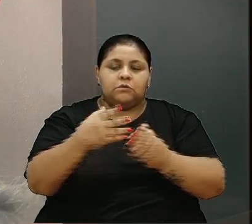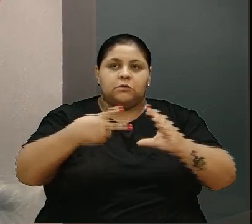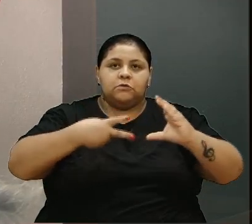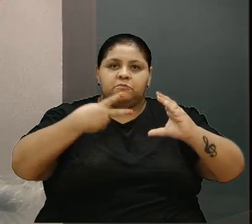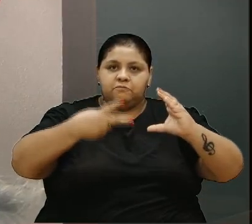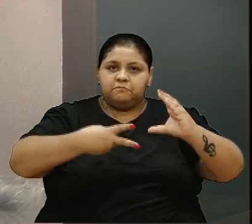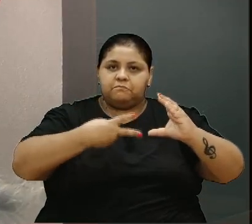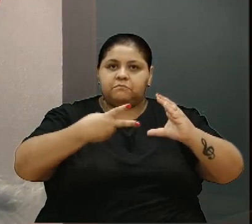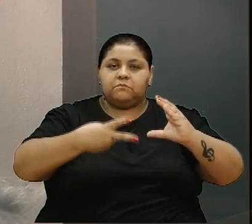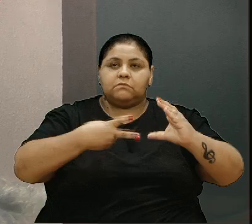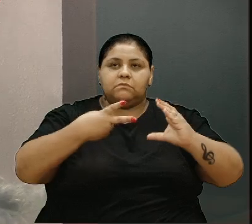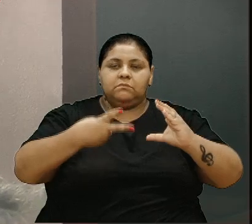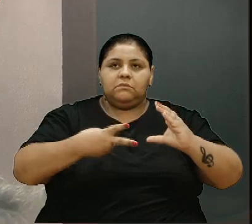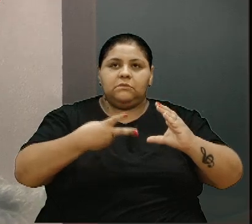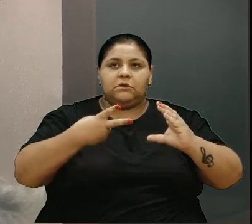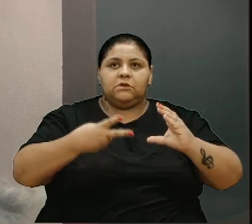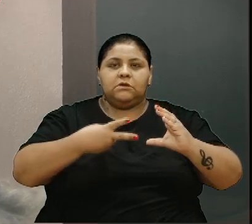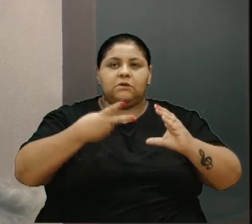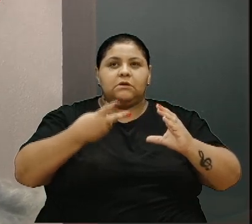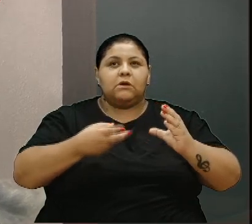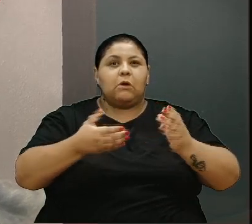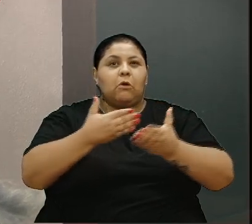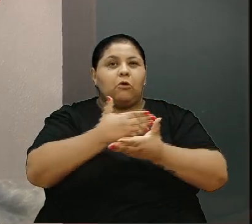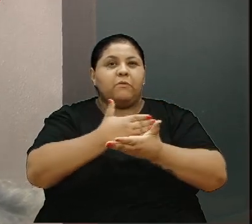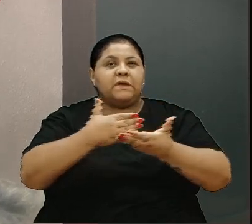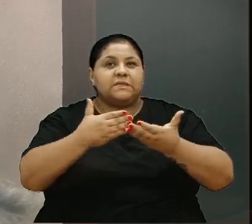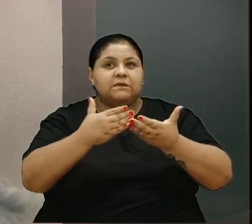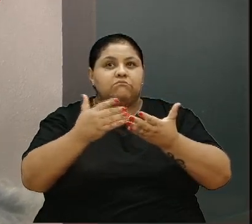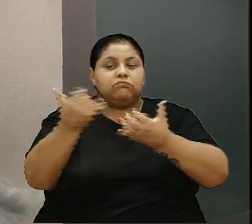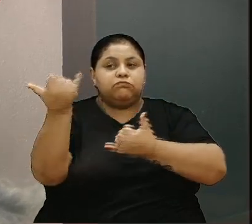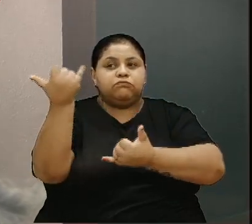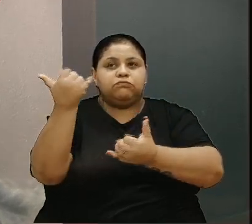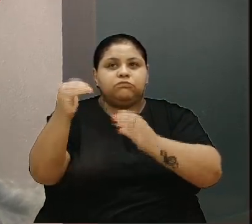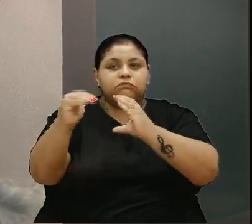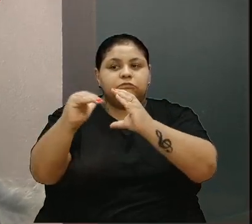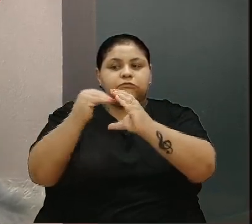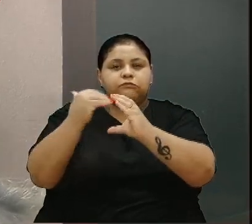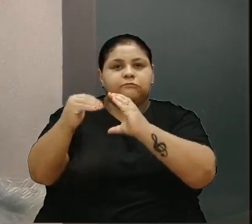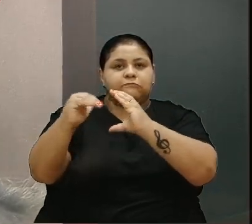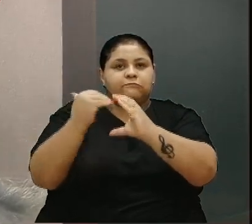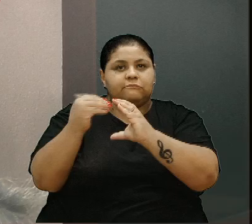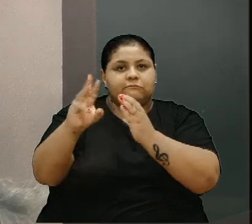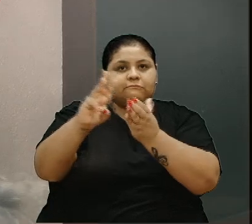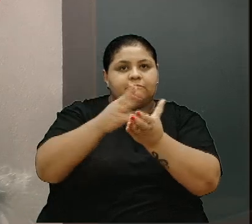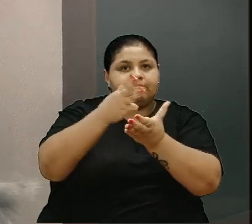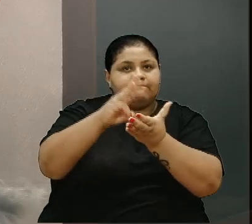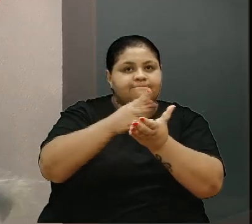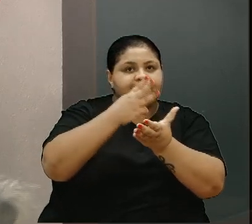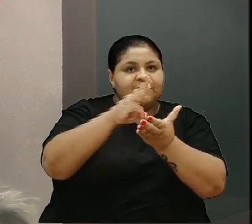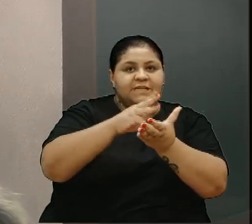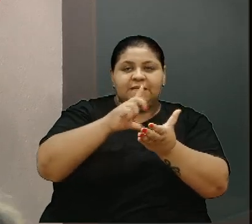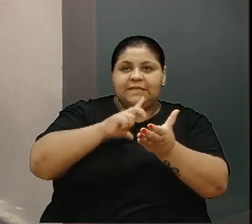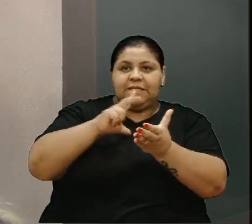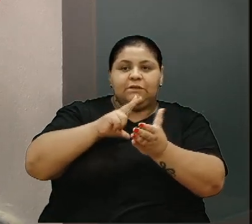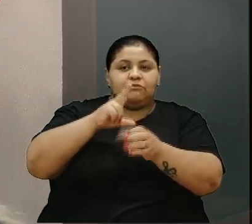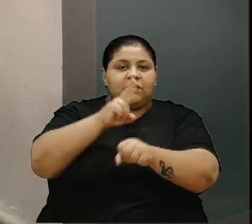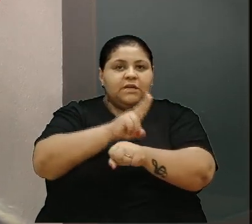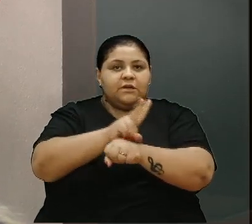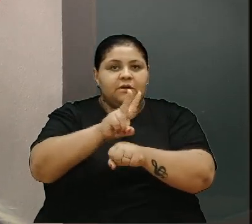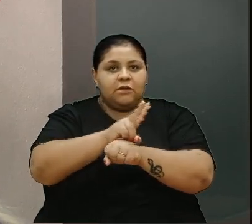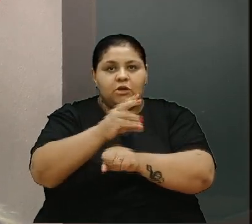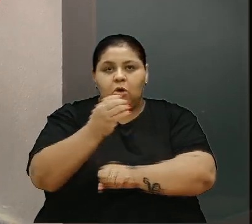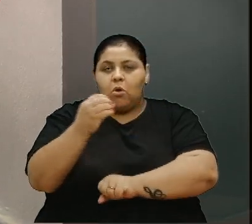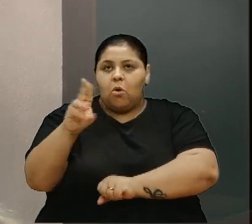Vereadores, devem ter começado a receber mensagens das mães que não têm vagas, ou